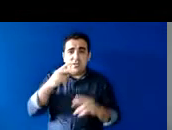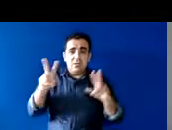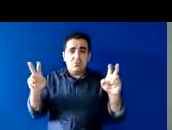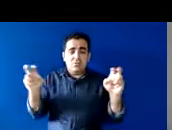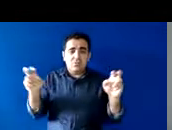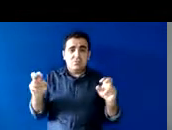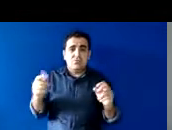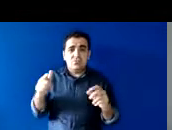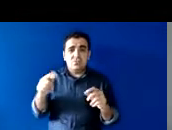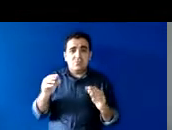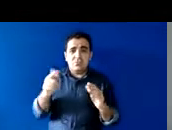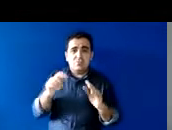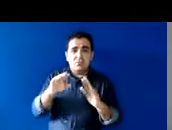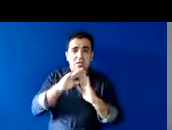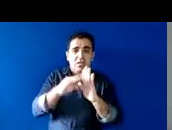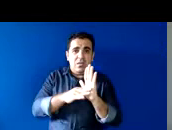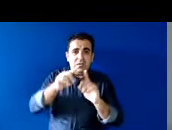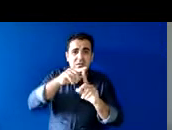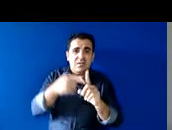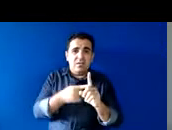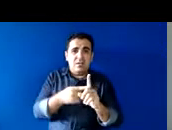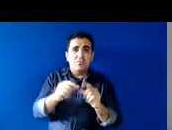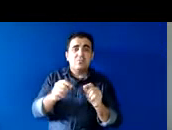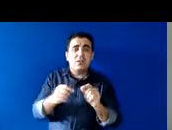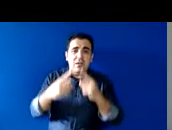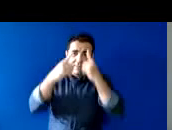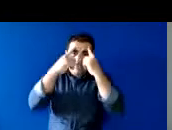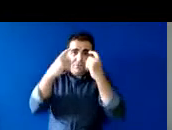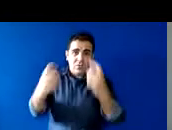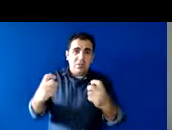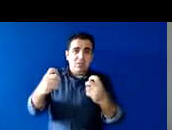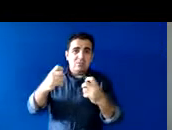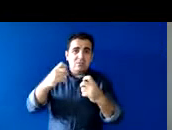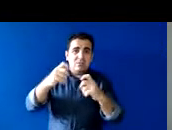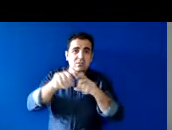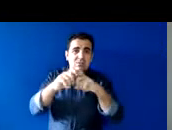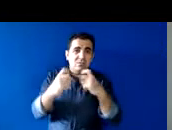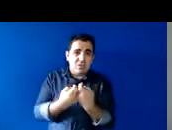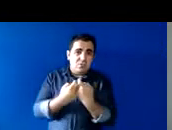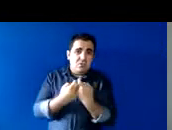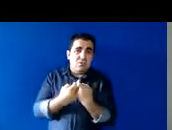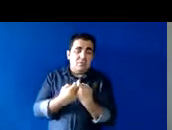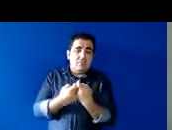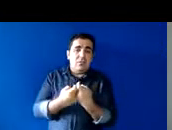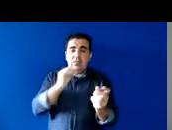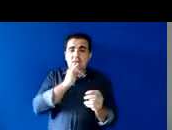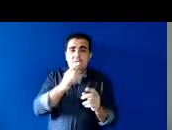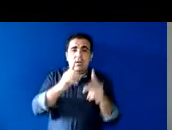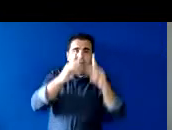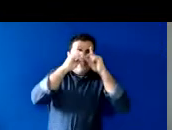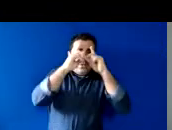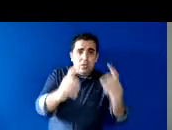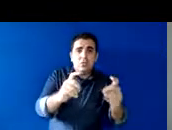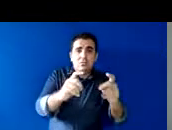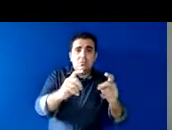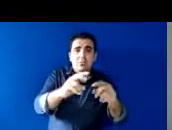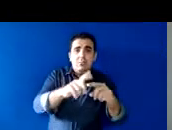não planejada também, nós temos que falar da violência sexual. Tanto a violência sexual provocada por